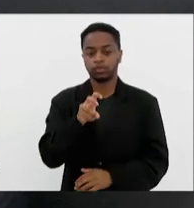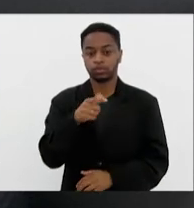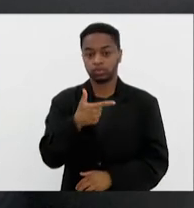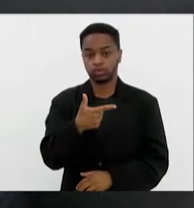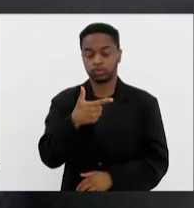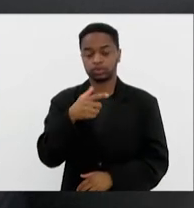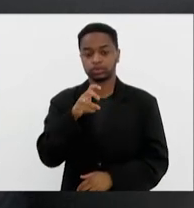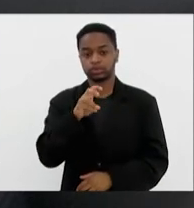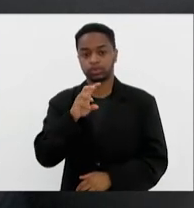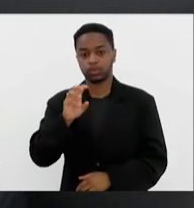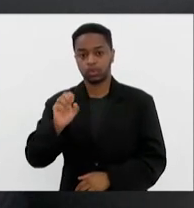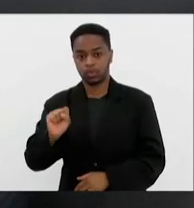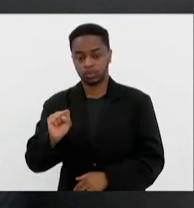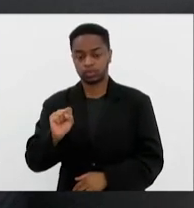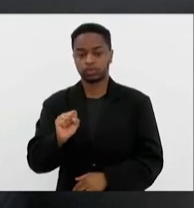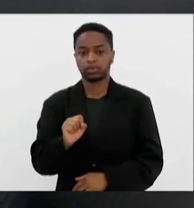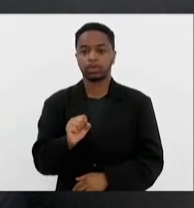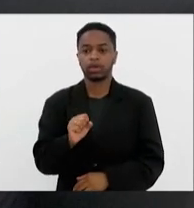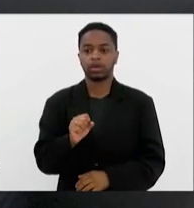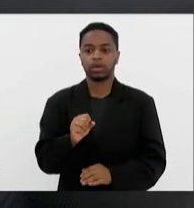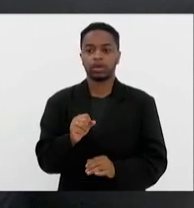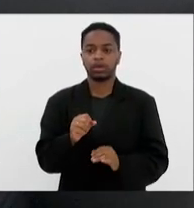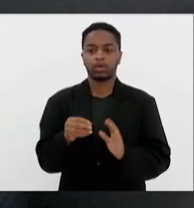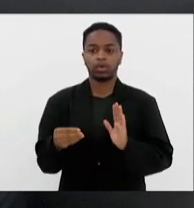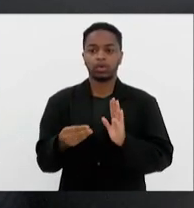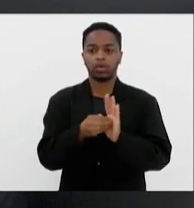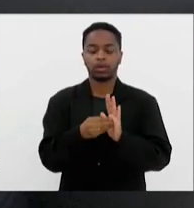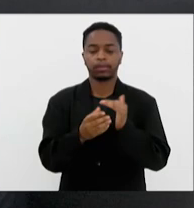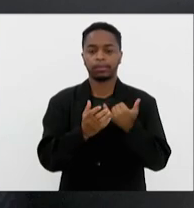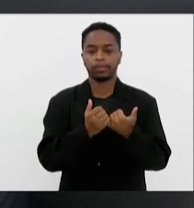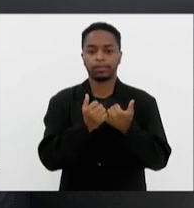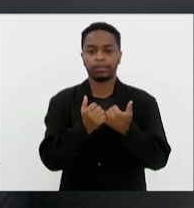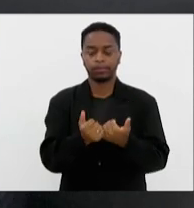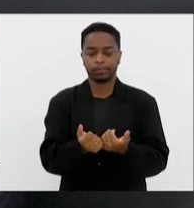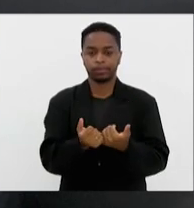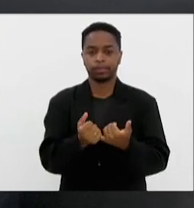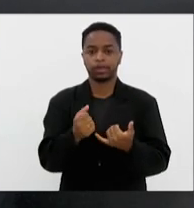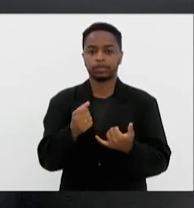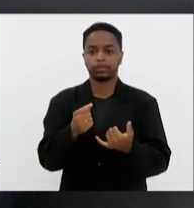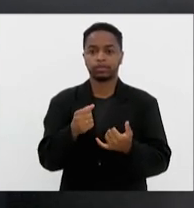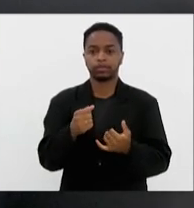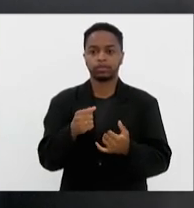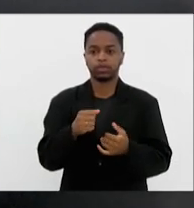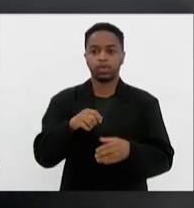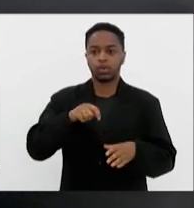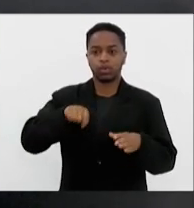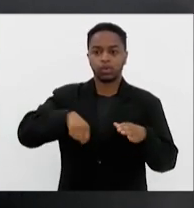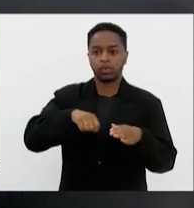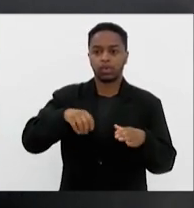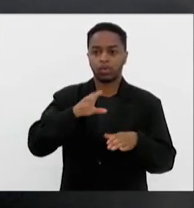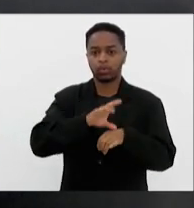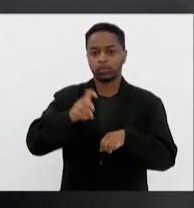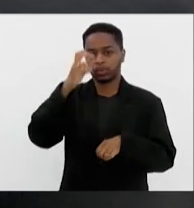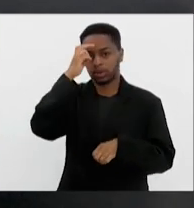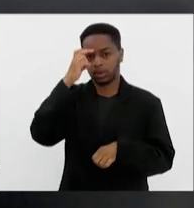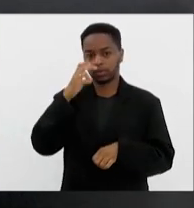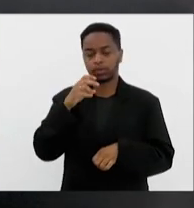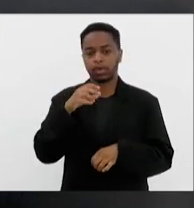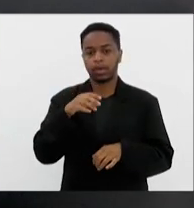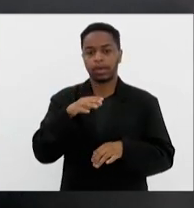autoria do deputado Andrezinho Siciliano, que declara patrimônio histórico, turístico, cultural e gastronômico do Estado do Rio de Janeiro, o Parque Natural Municipal do